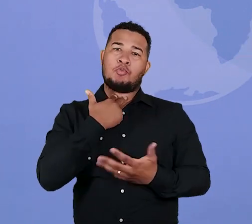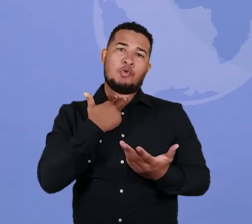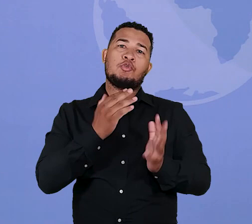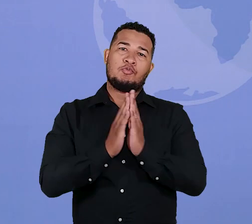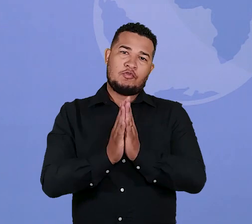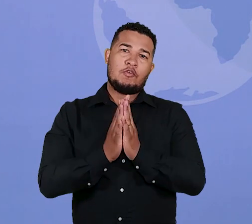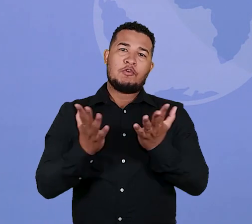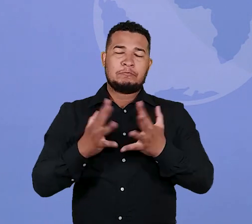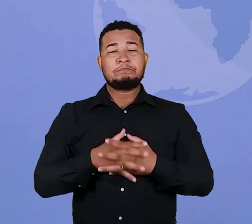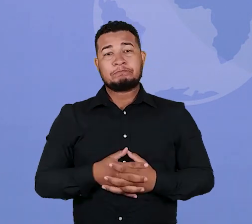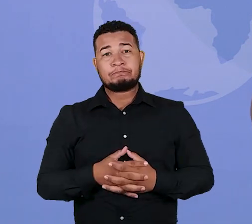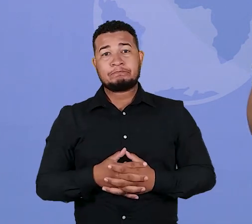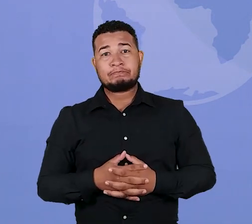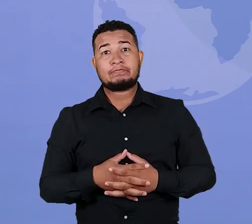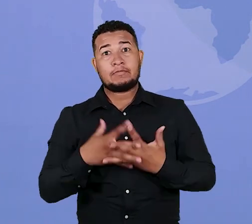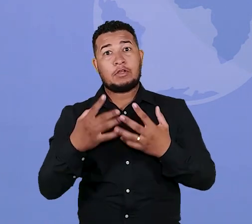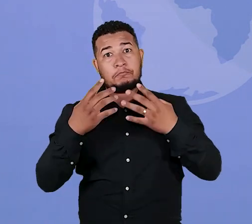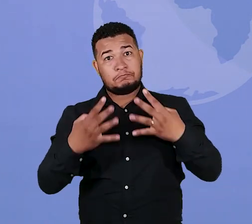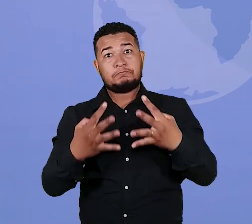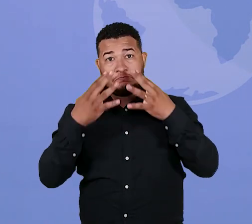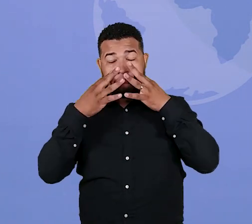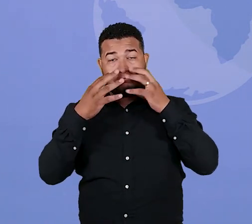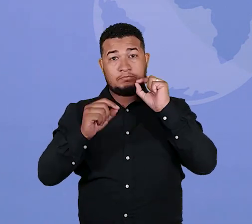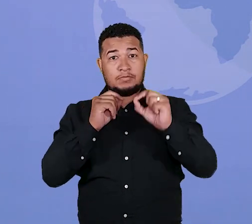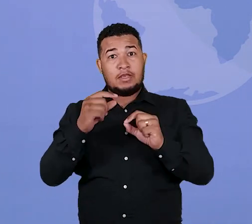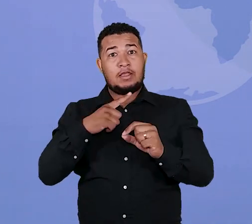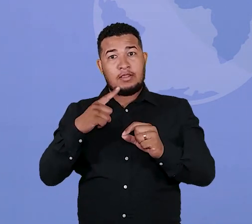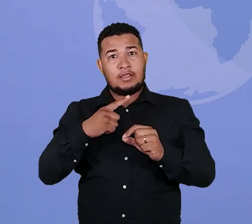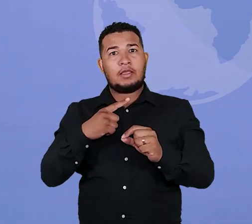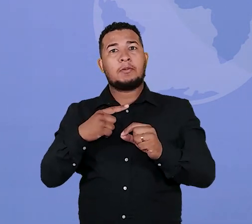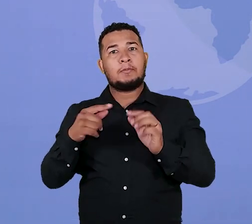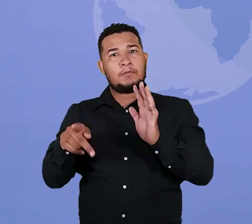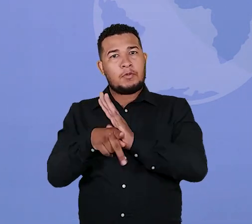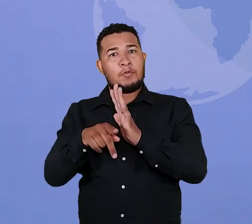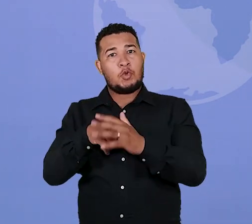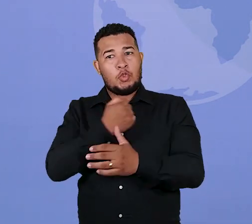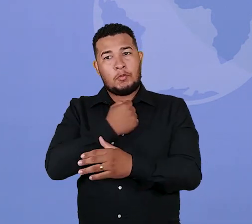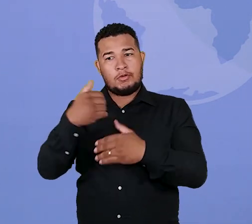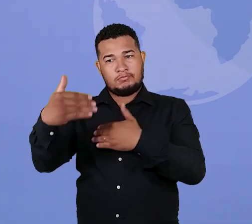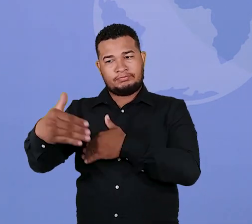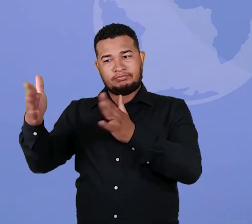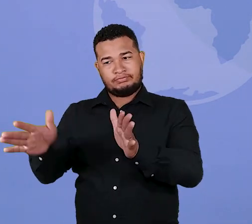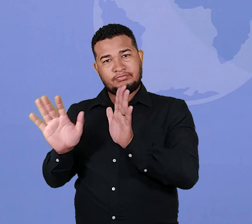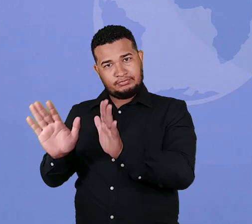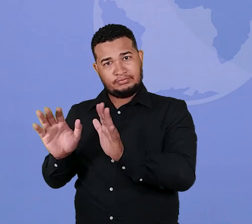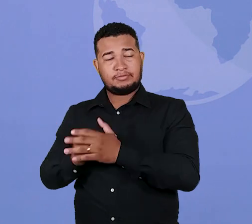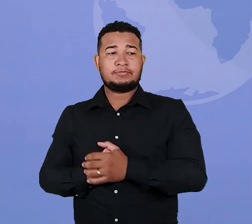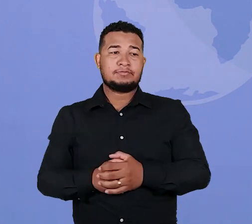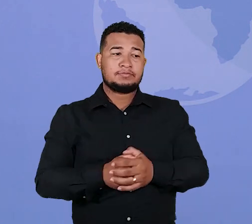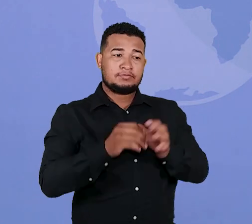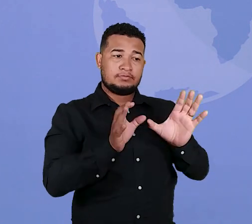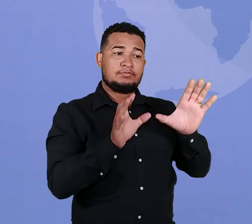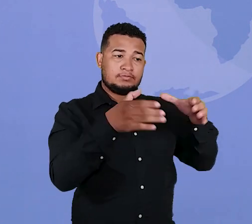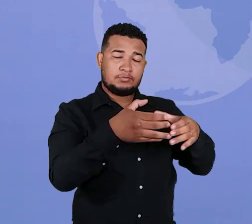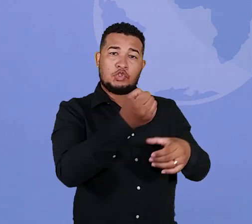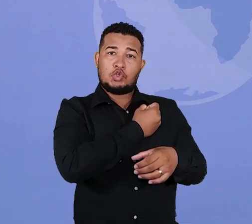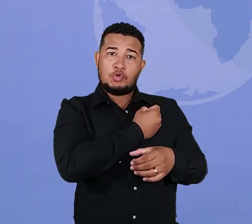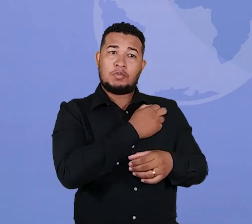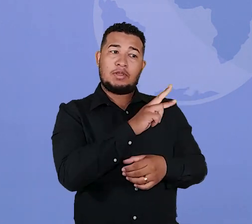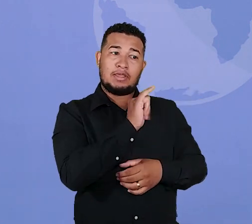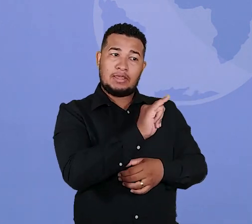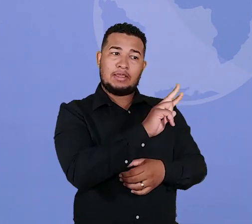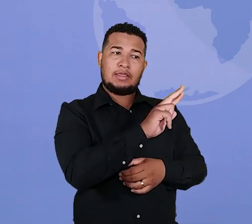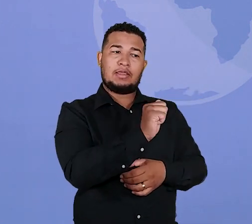senhores? Então vamos lá. Você então observa que nós temos agora o conjunto dos números racionais, o conjunto dos